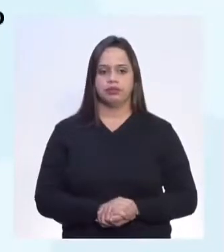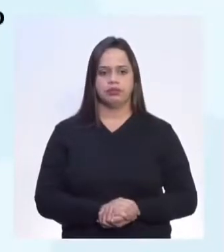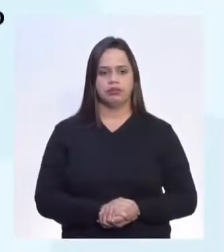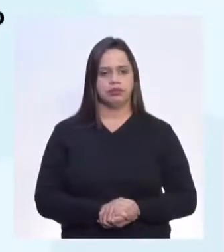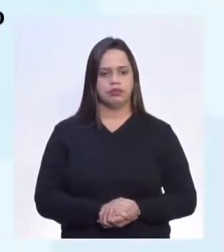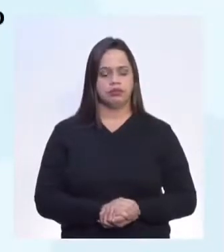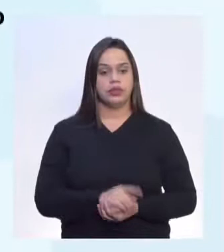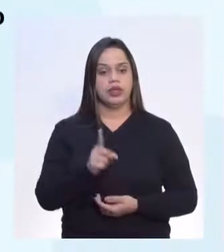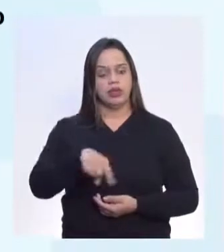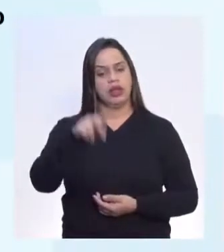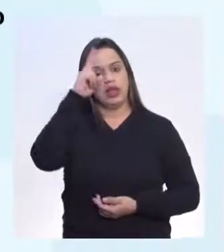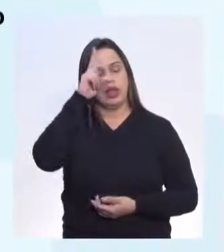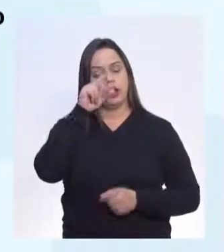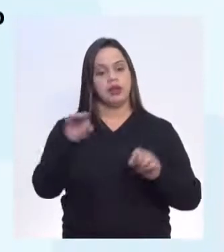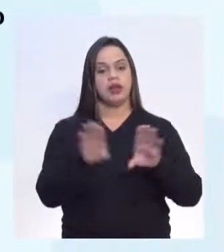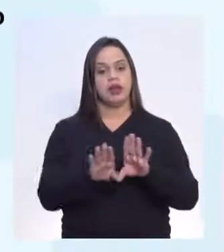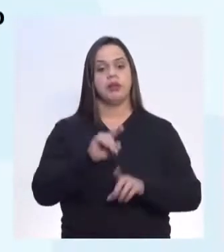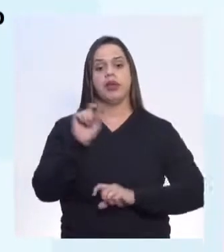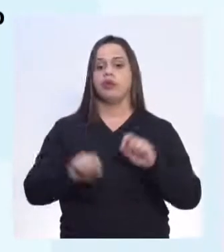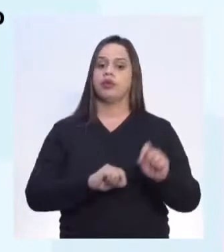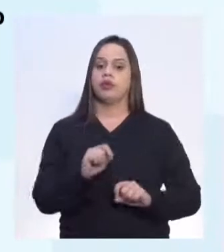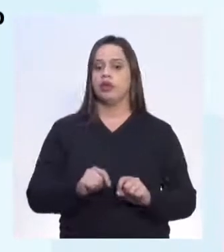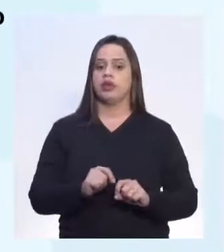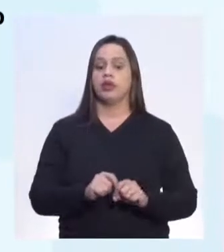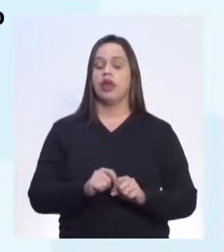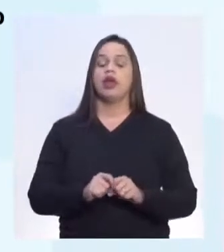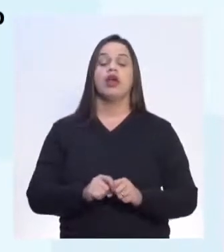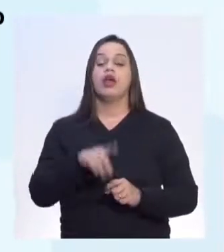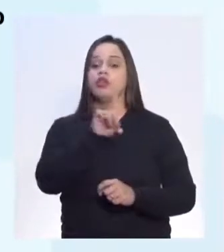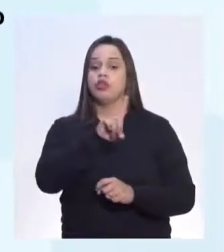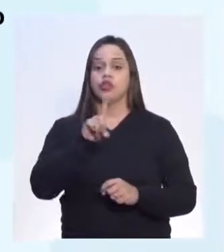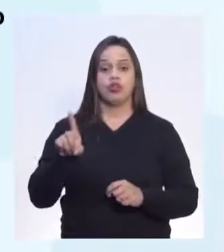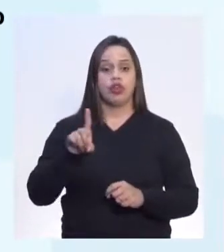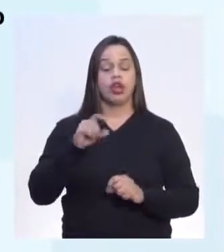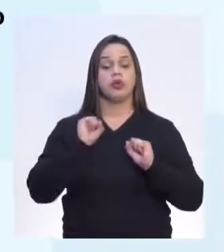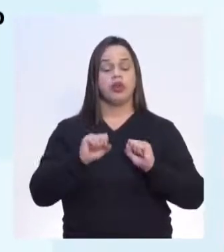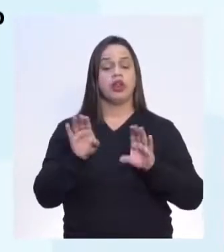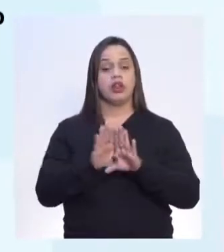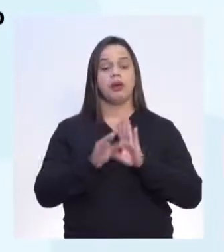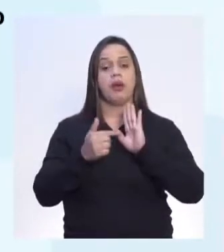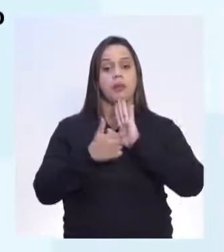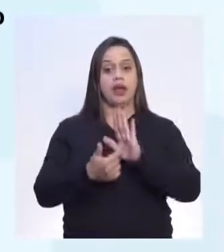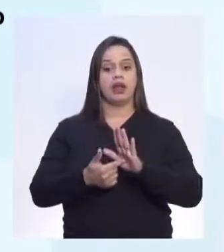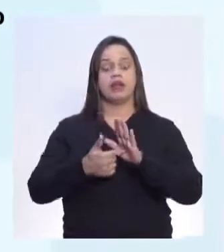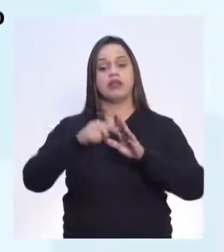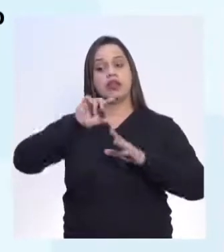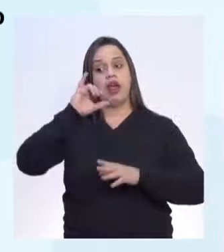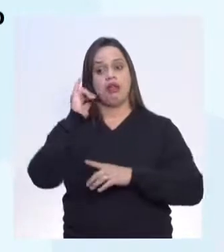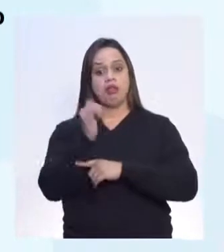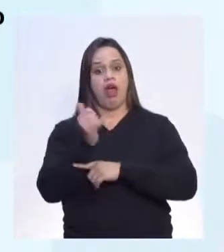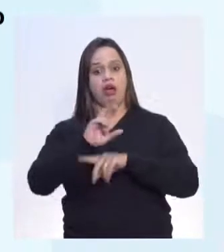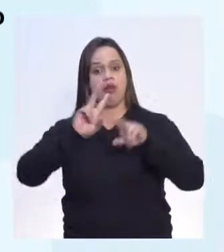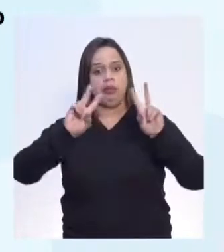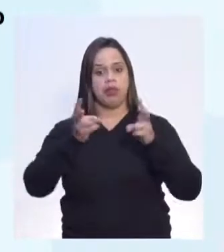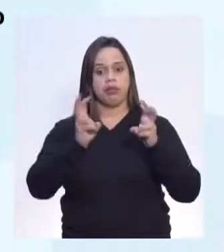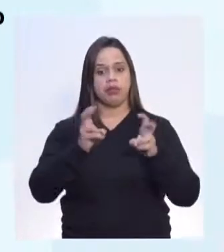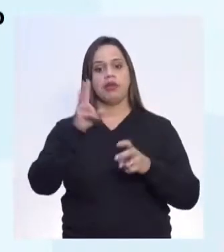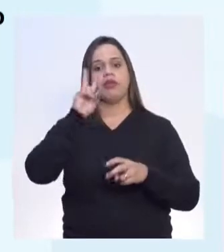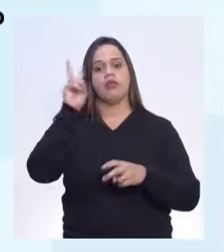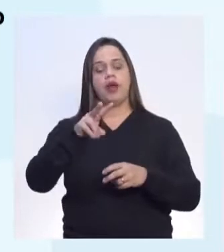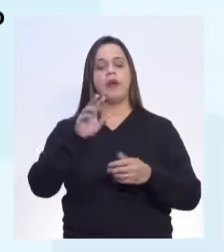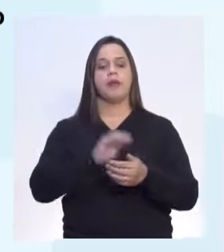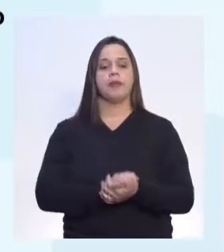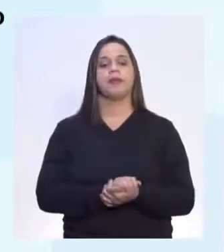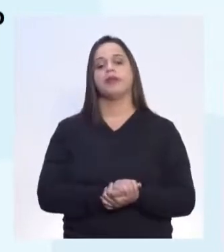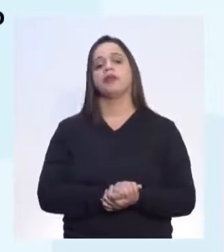que a gente falou que também o discurso direto poderia aparecer lá na narrativa entre aspas? Olha a